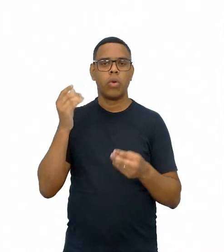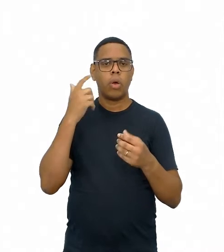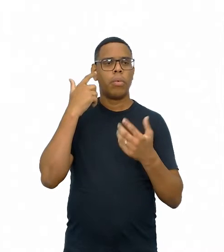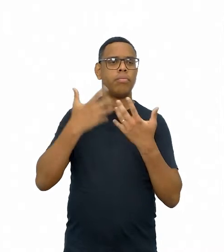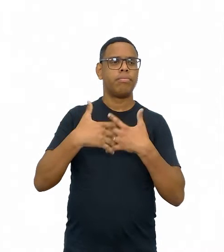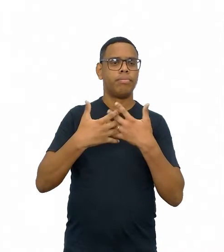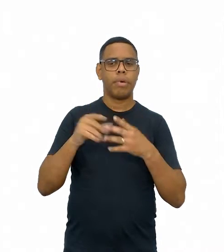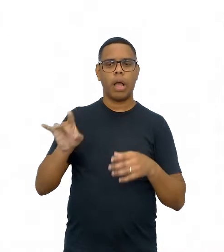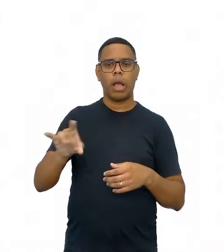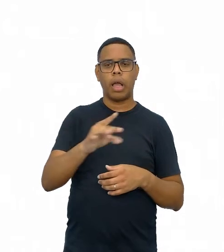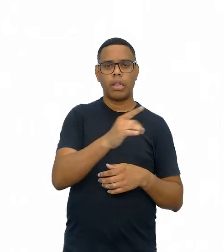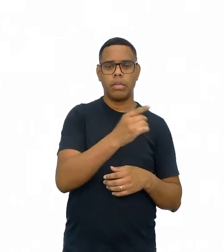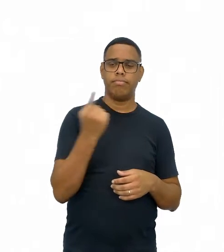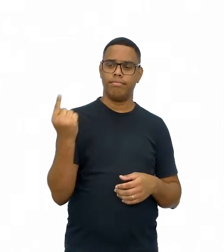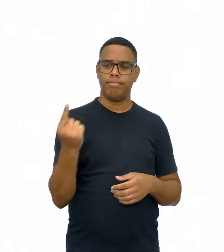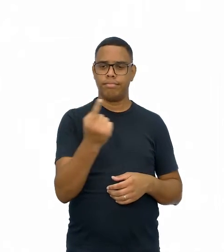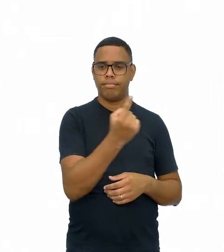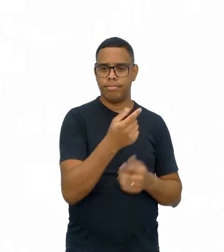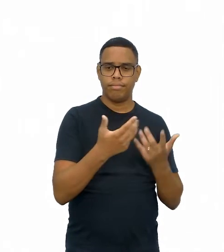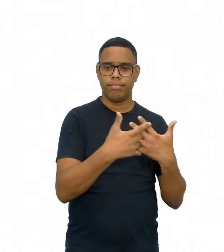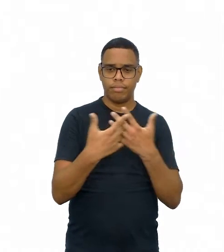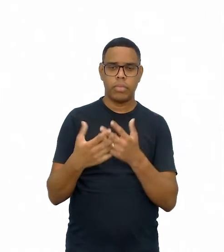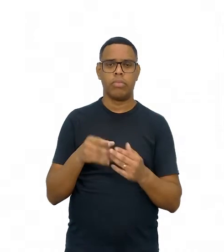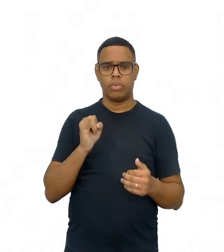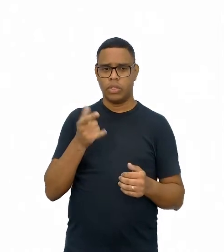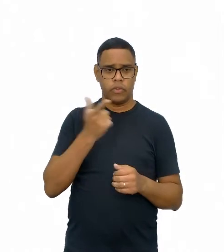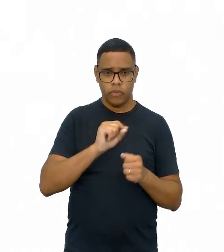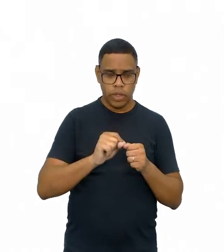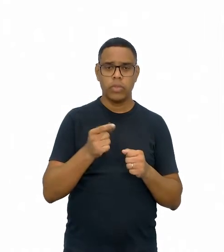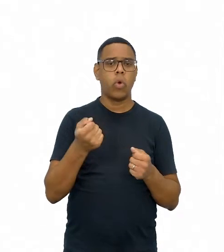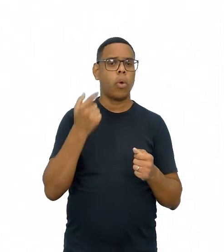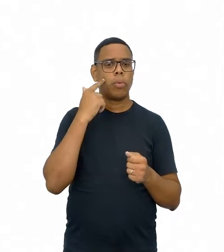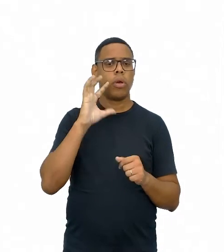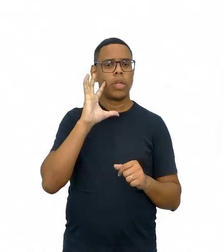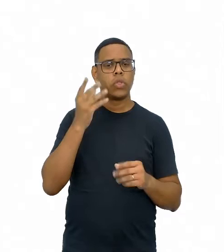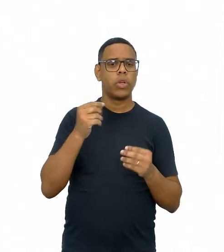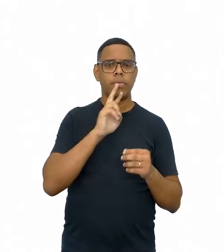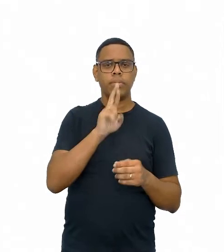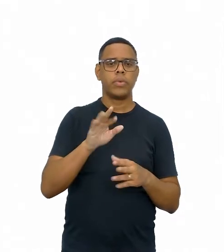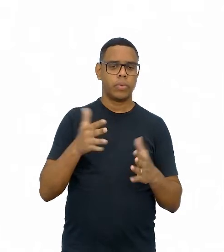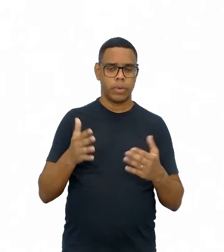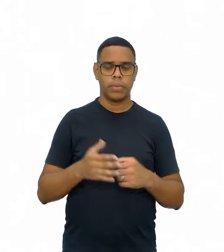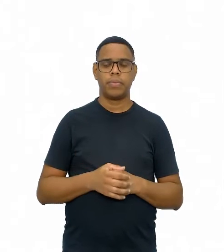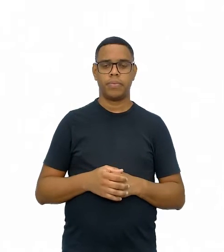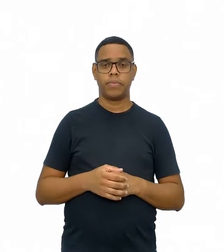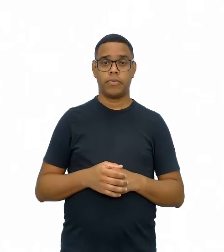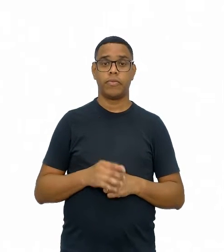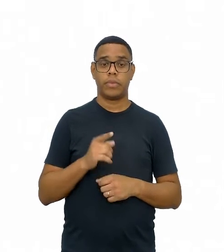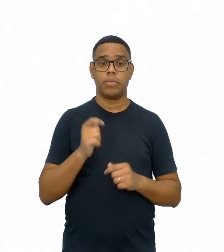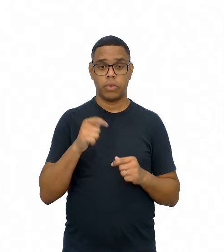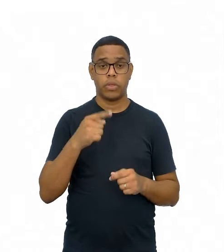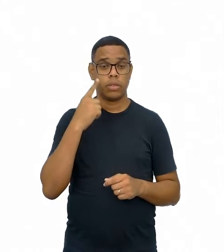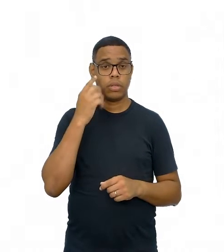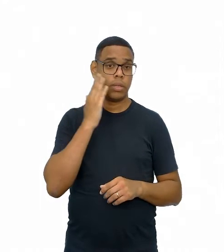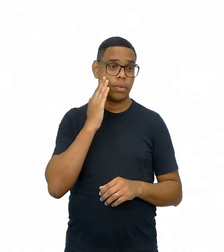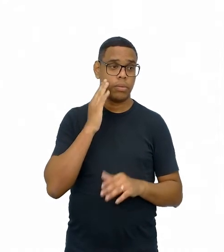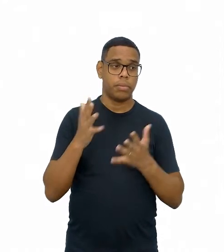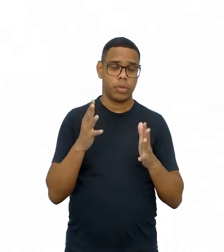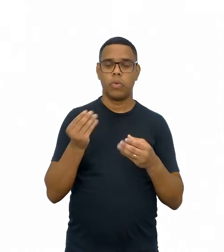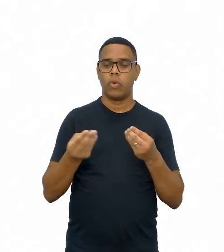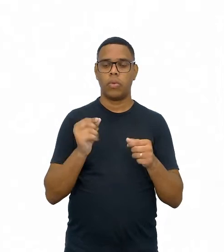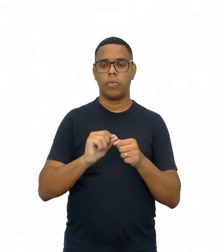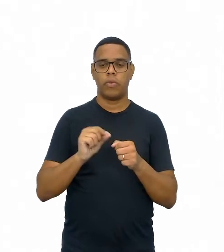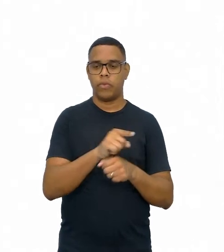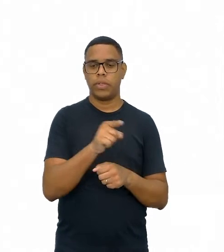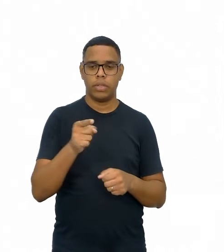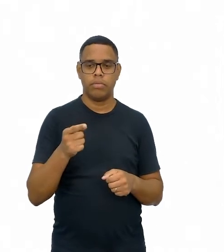que eles usaram, e quem não fez, como eles fariam essa resolução. E aí você vai poder ter uma ideia de como é que